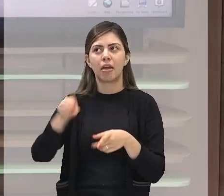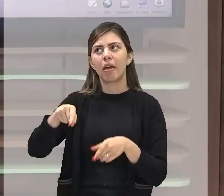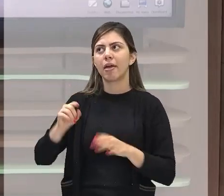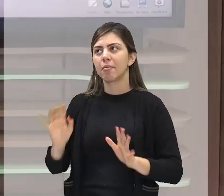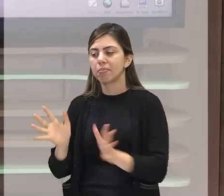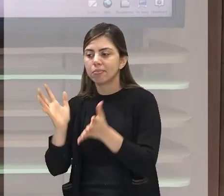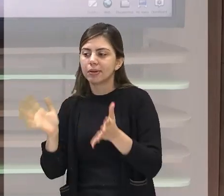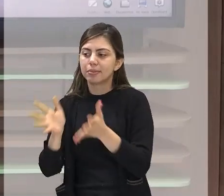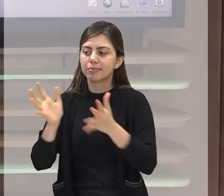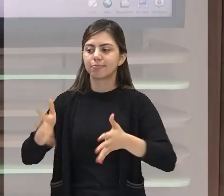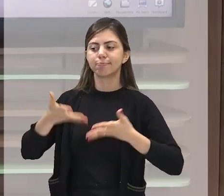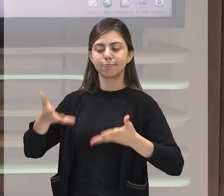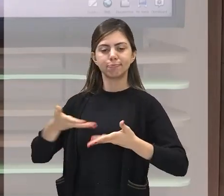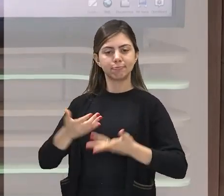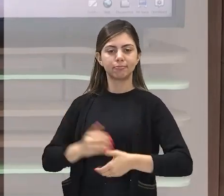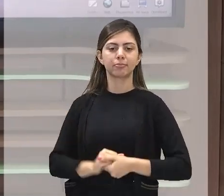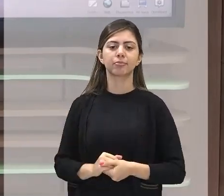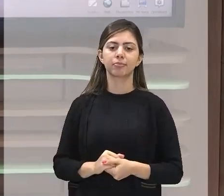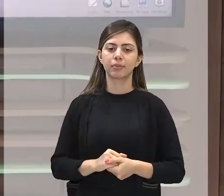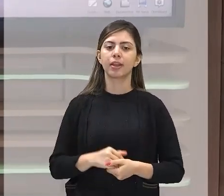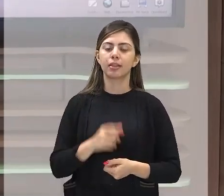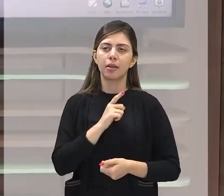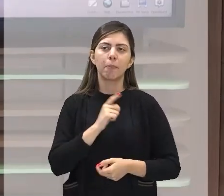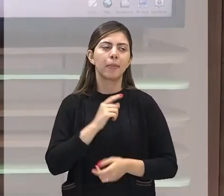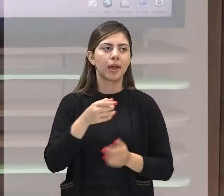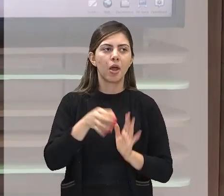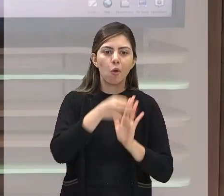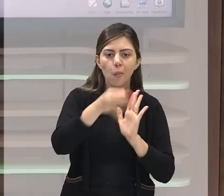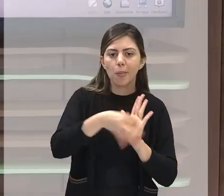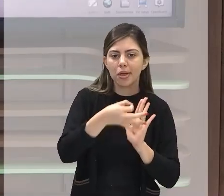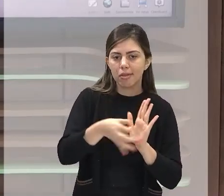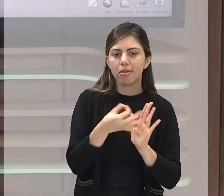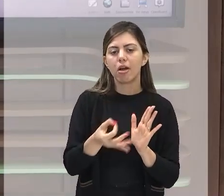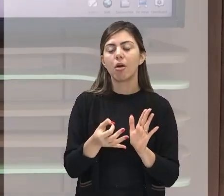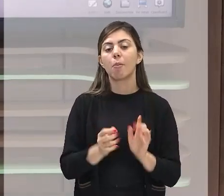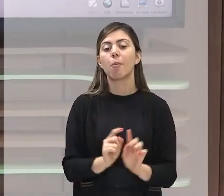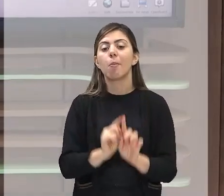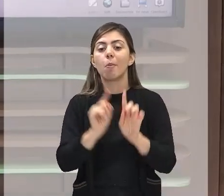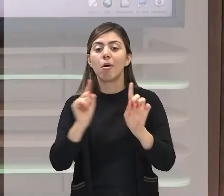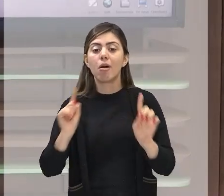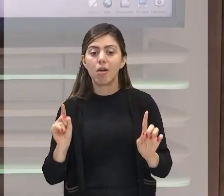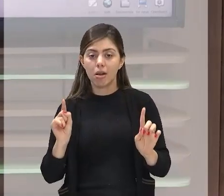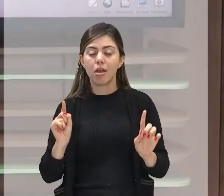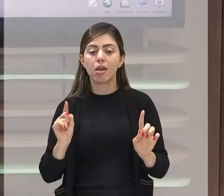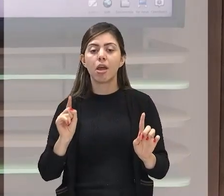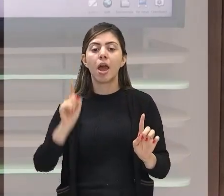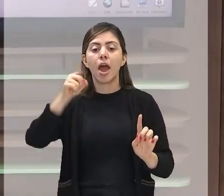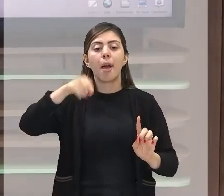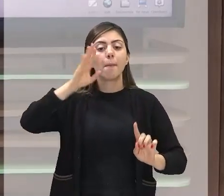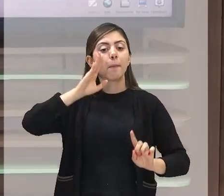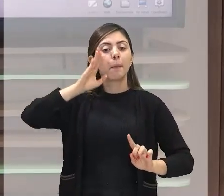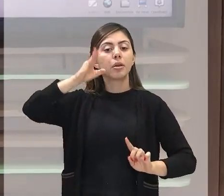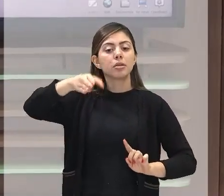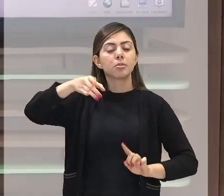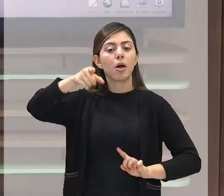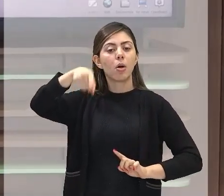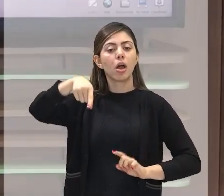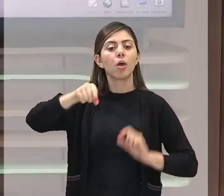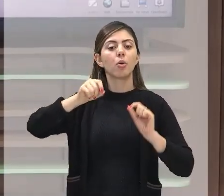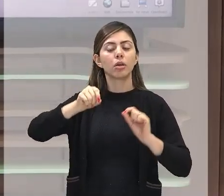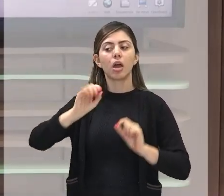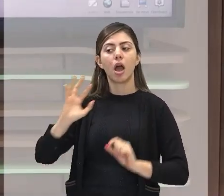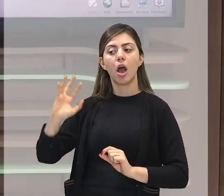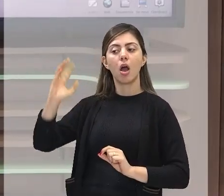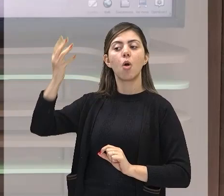entretenimento, temos trazendo as opiniões, mas principalmente a informação sobre